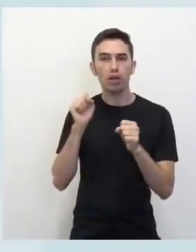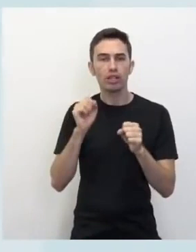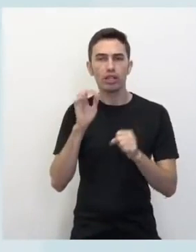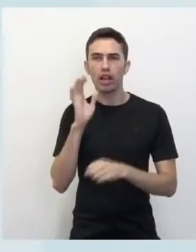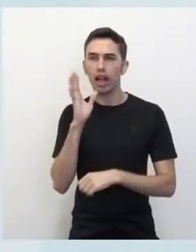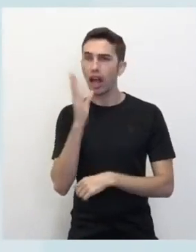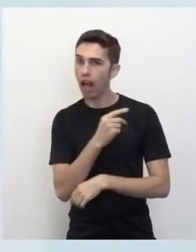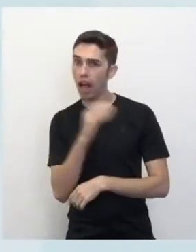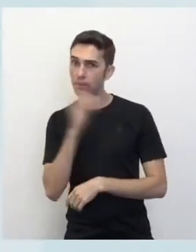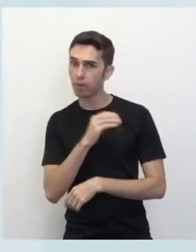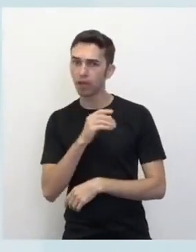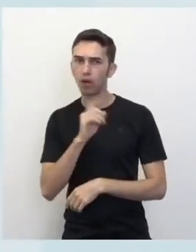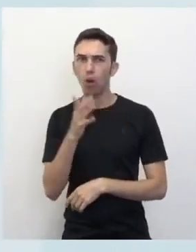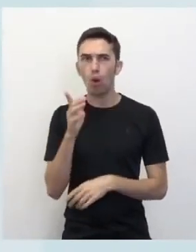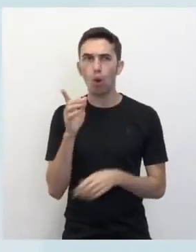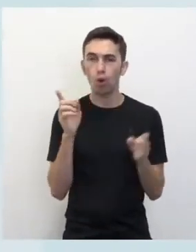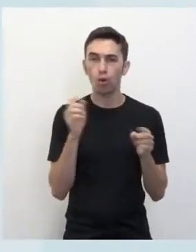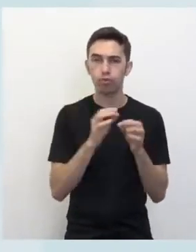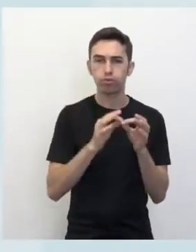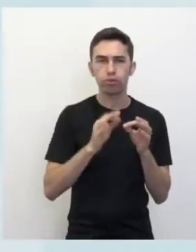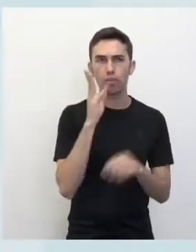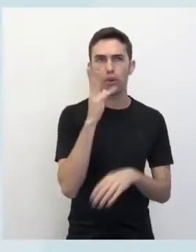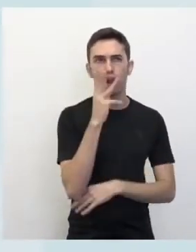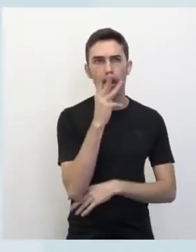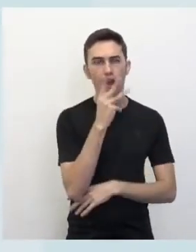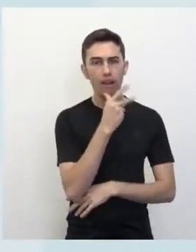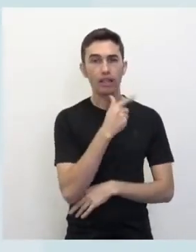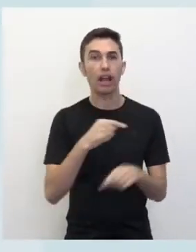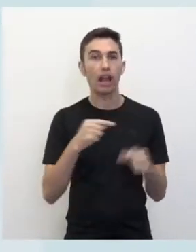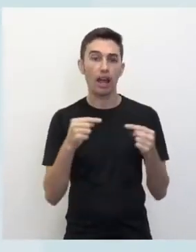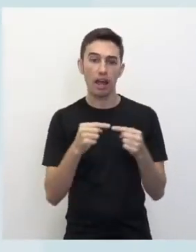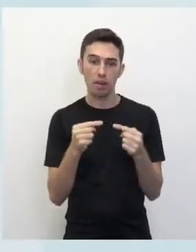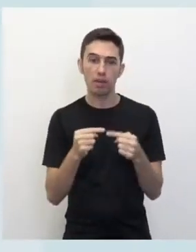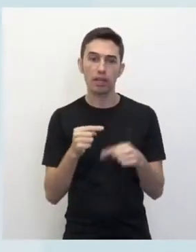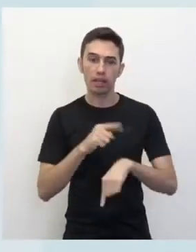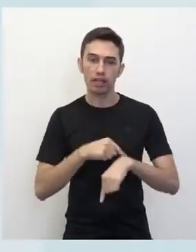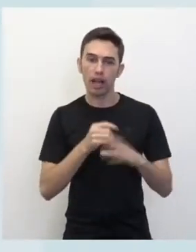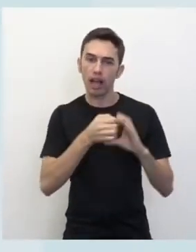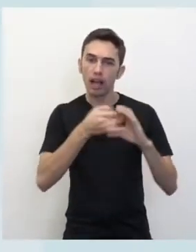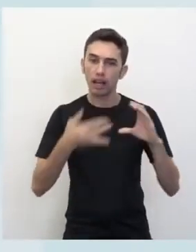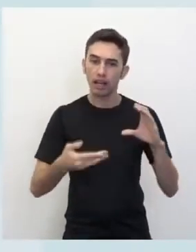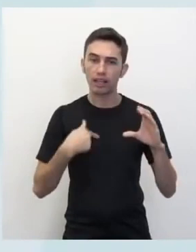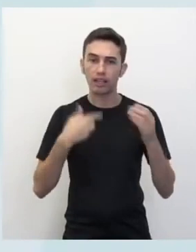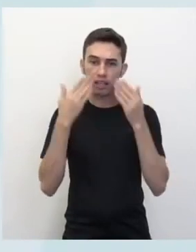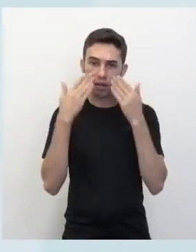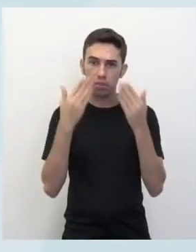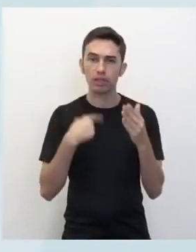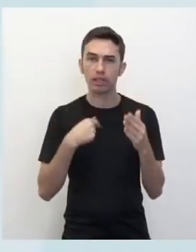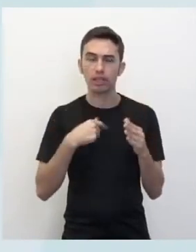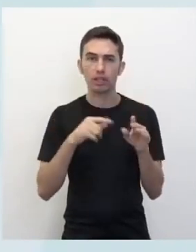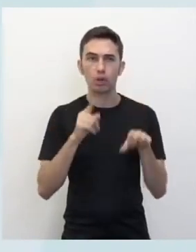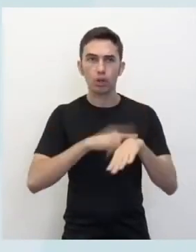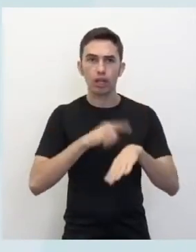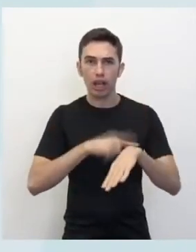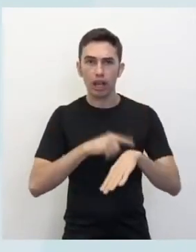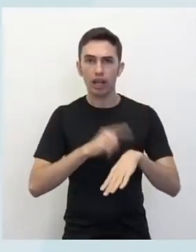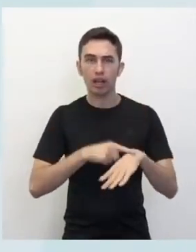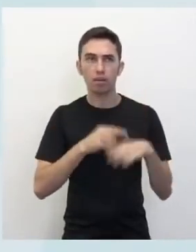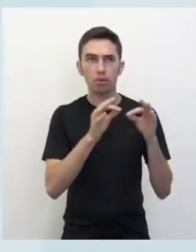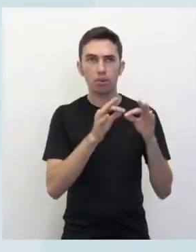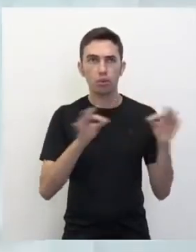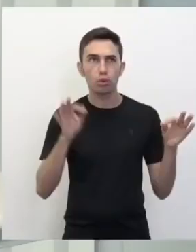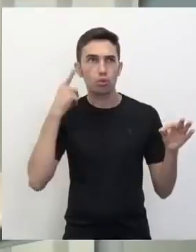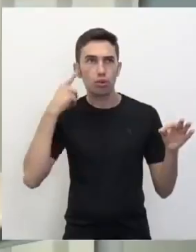curta. É a característica que revela o tempo de emissão de um som. Depende do tempo que duram as vibrações do objeto que